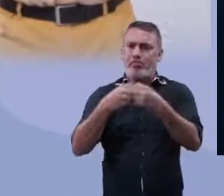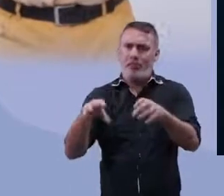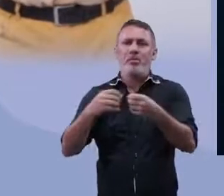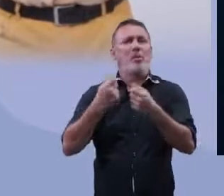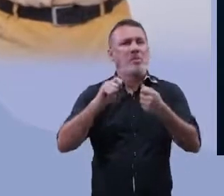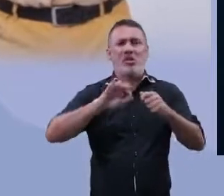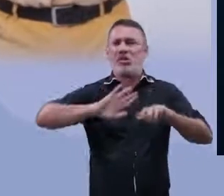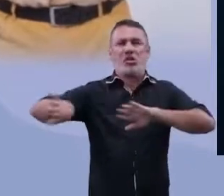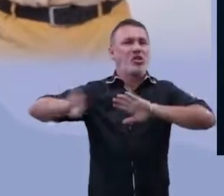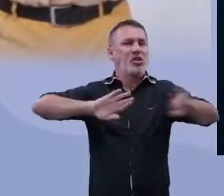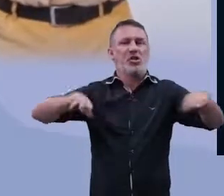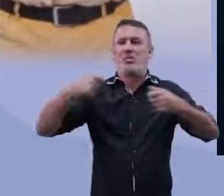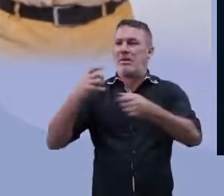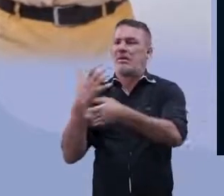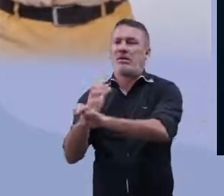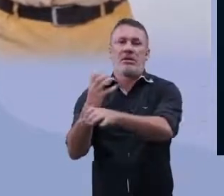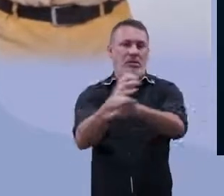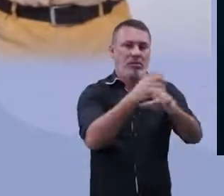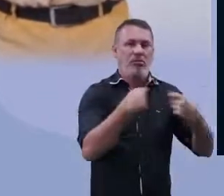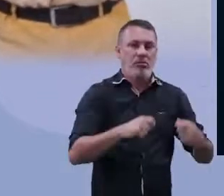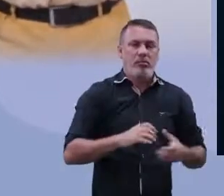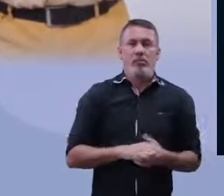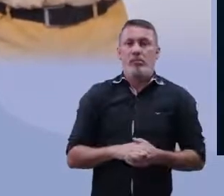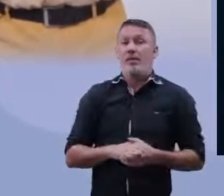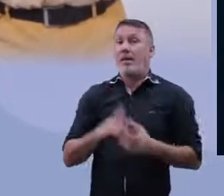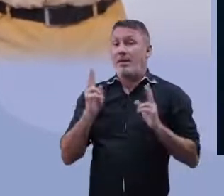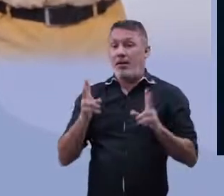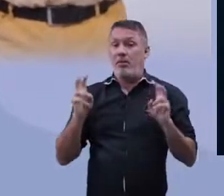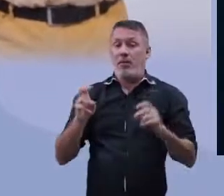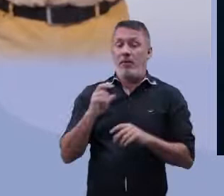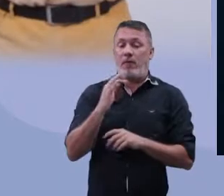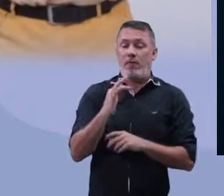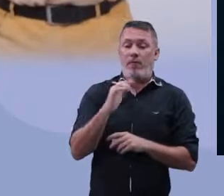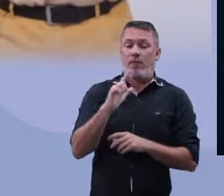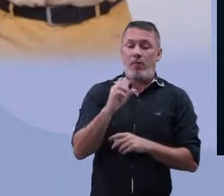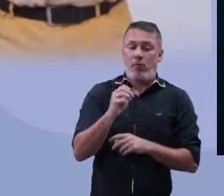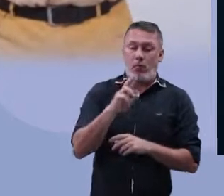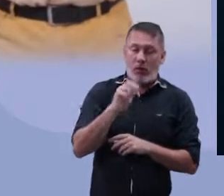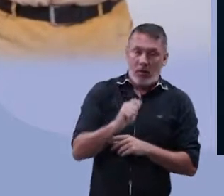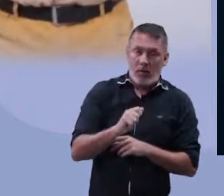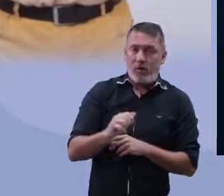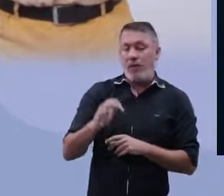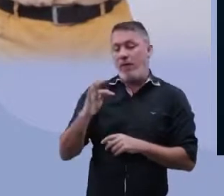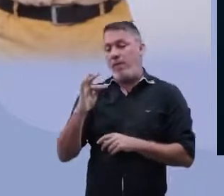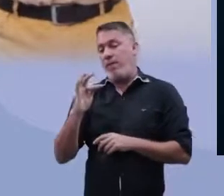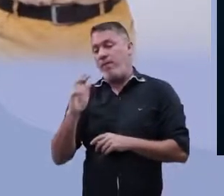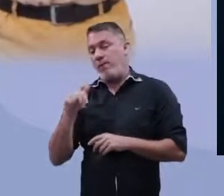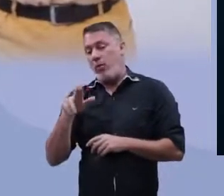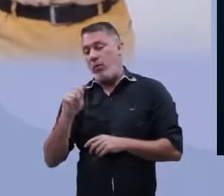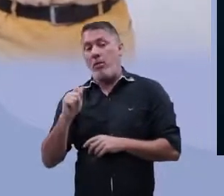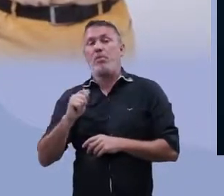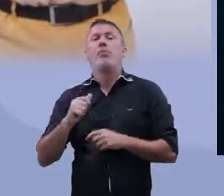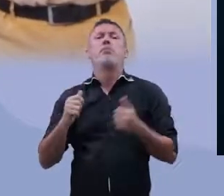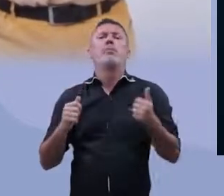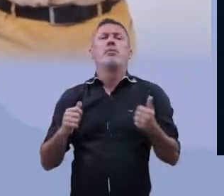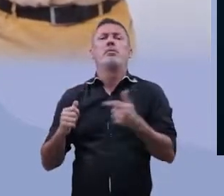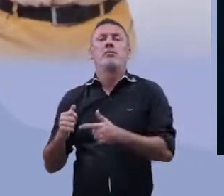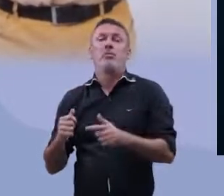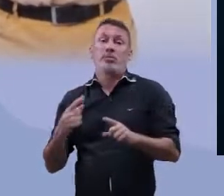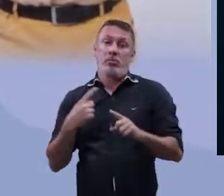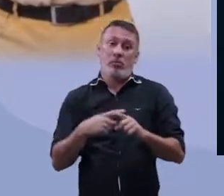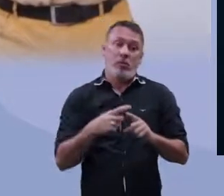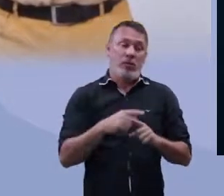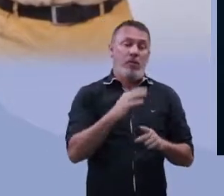a título de curiosidade, sempre citamos flora e fauna primeiro. Por quê? Eu posso ter flora sem